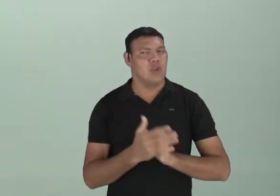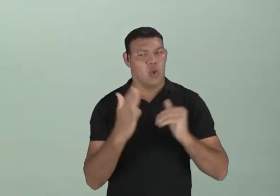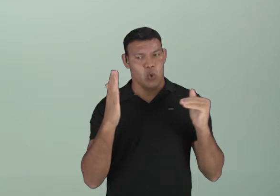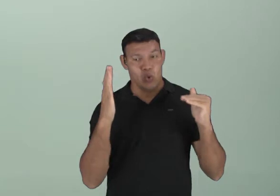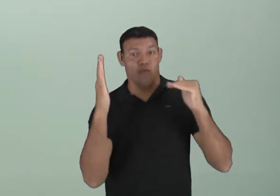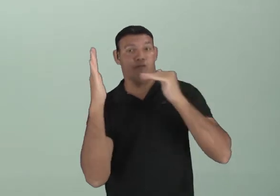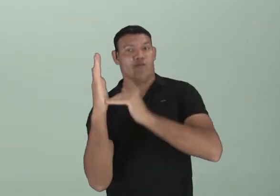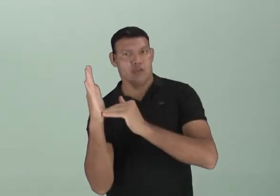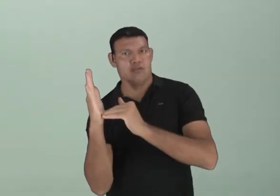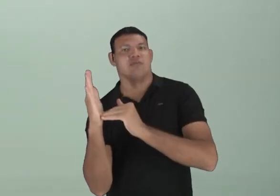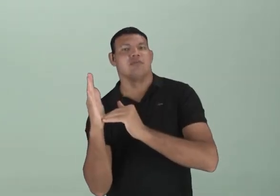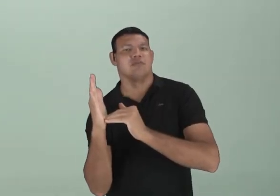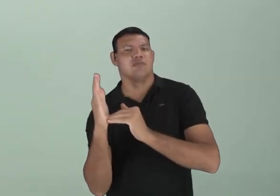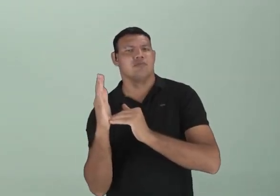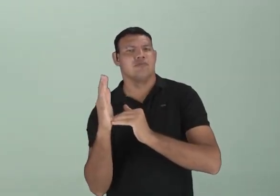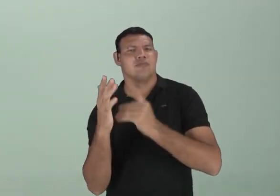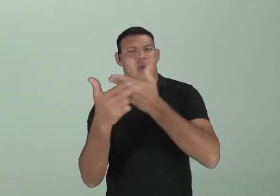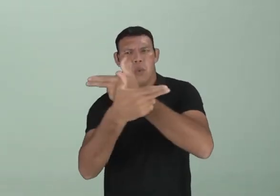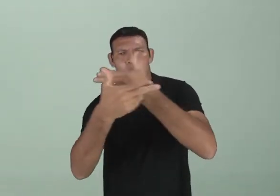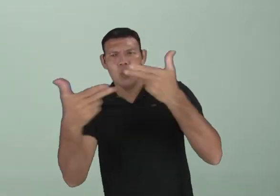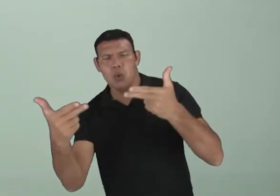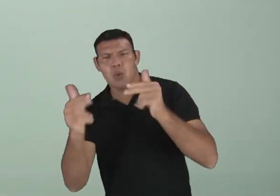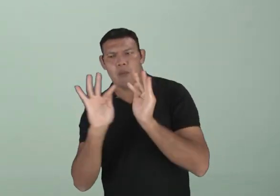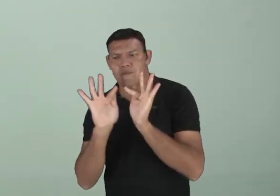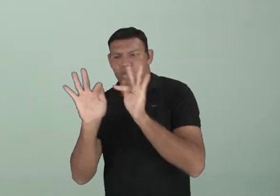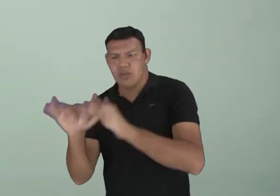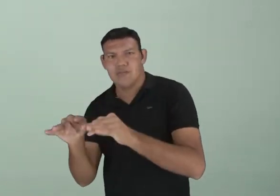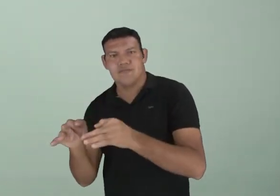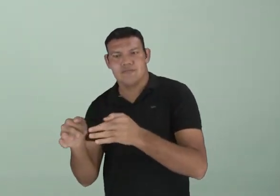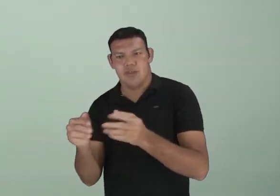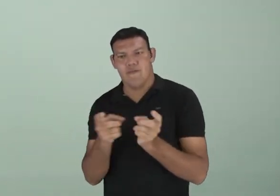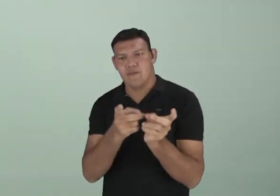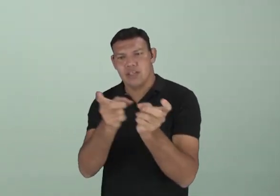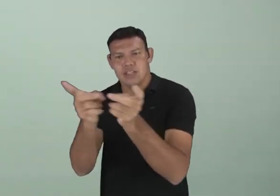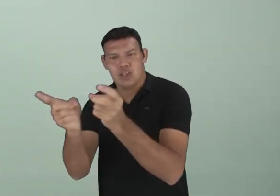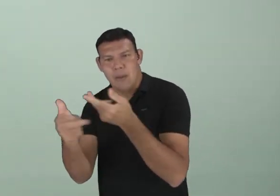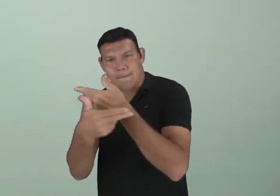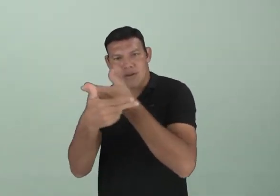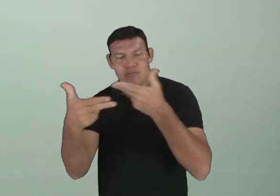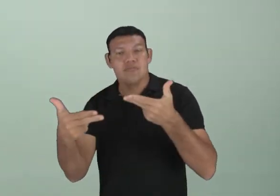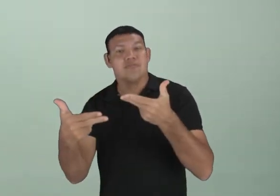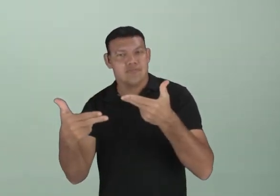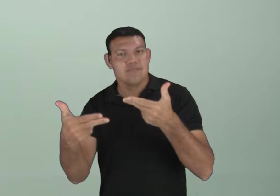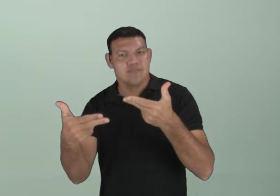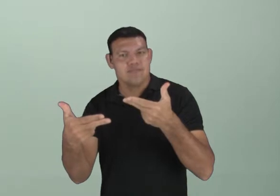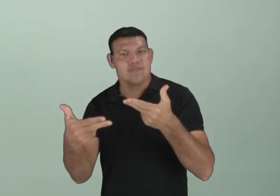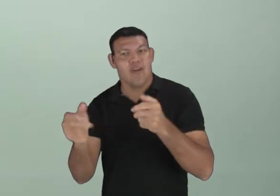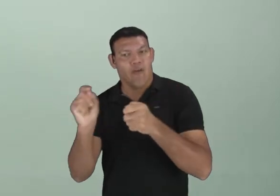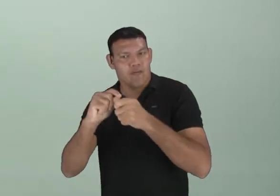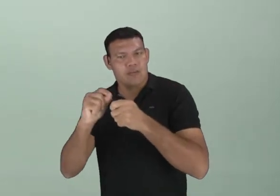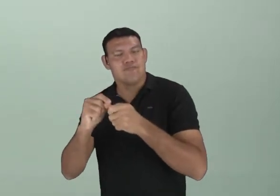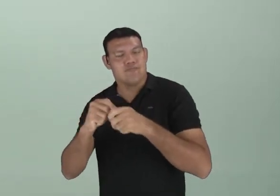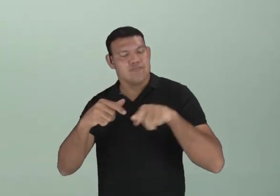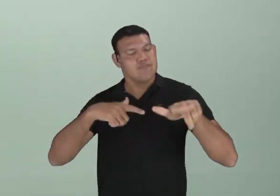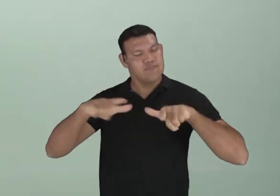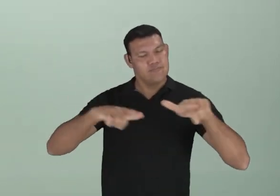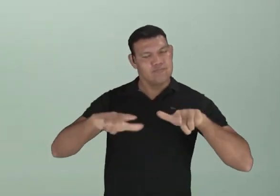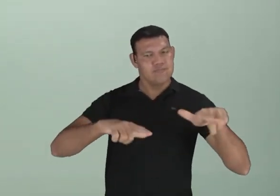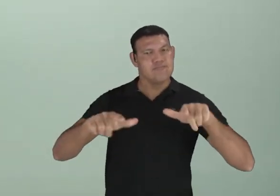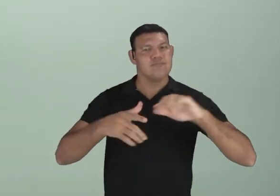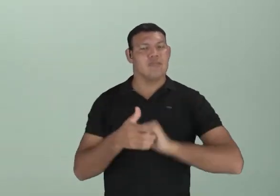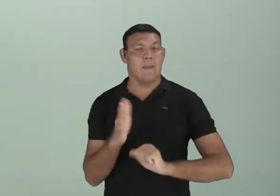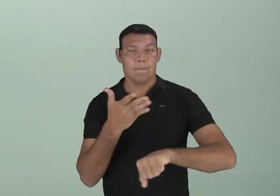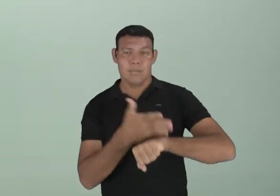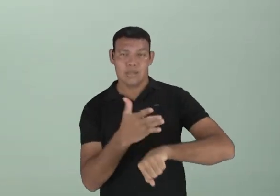linha de montagem, qual é o produto final? Qual foi a mercadoria produzida na qual este trabalhador